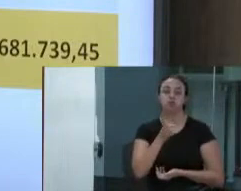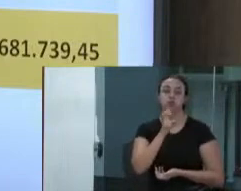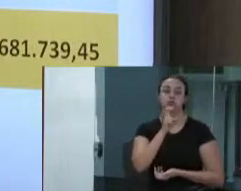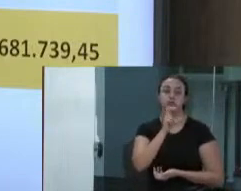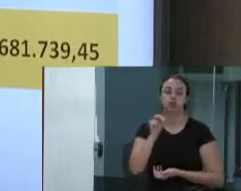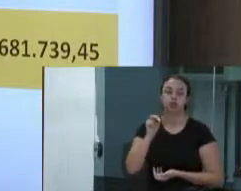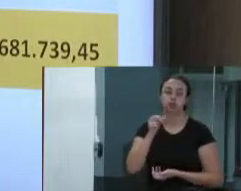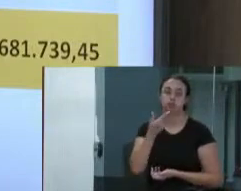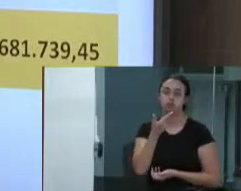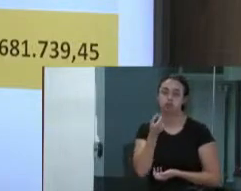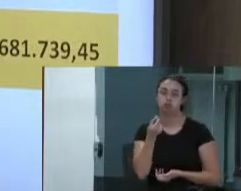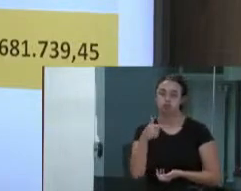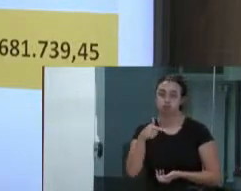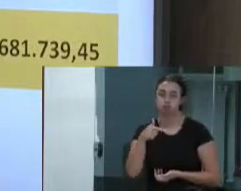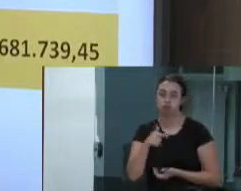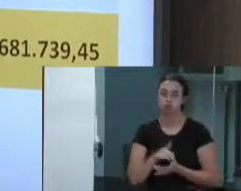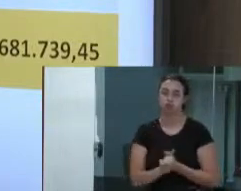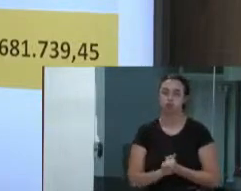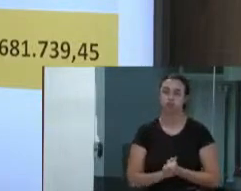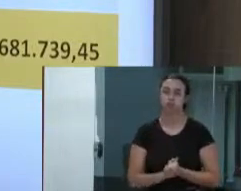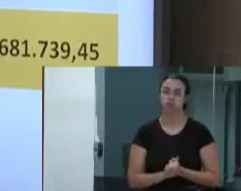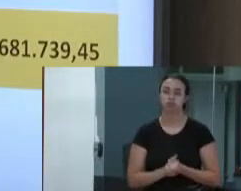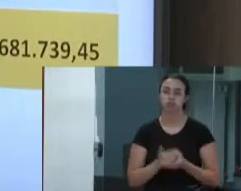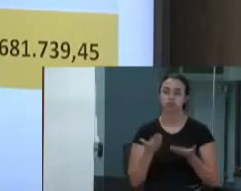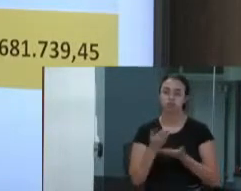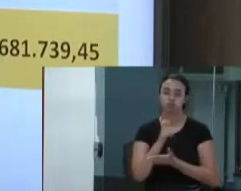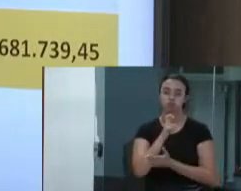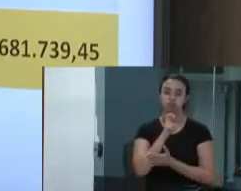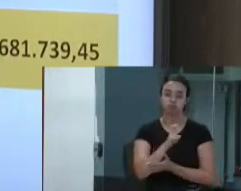507, né, e a gente hoje está com um saldo de